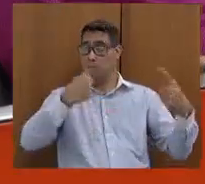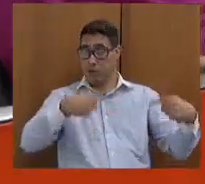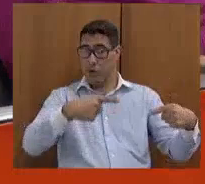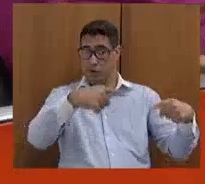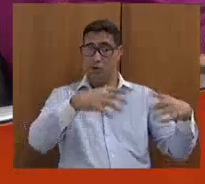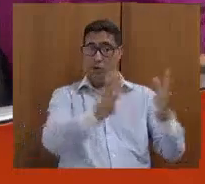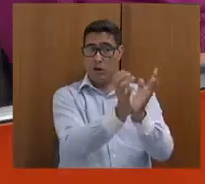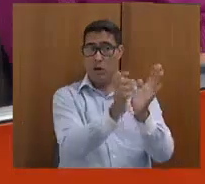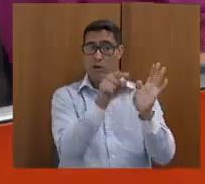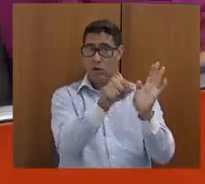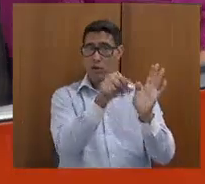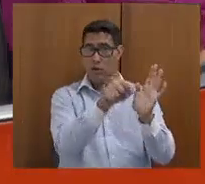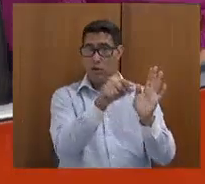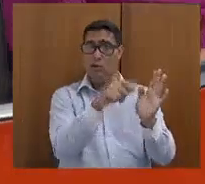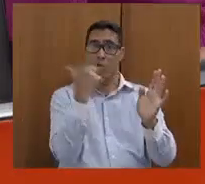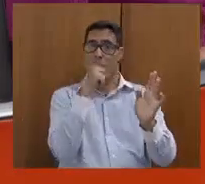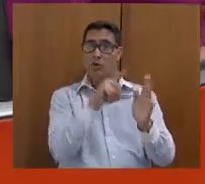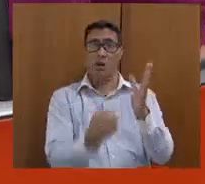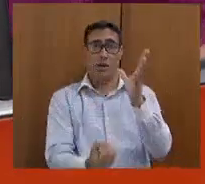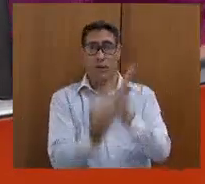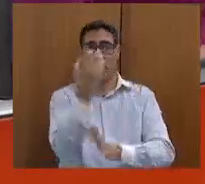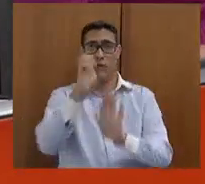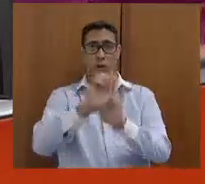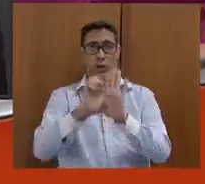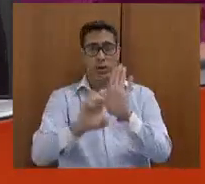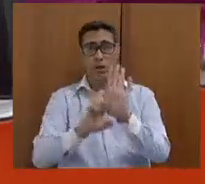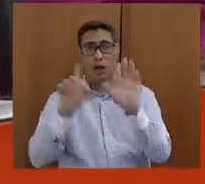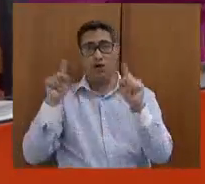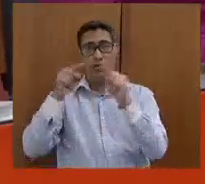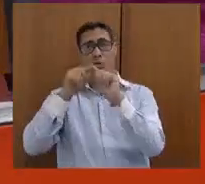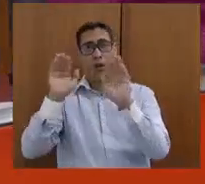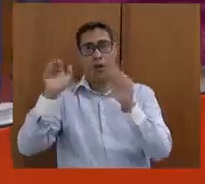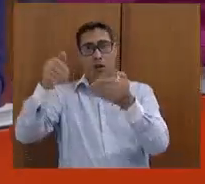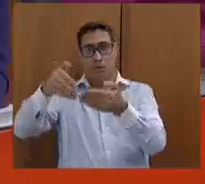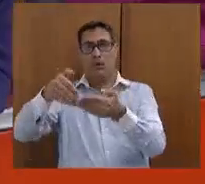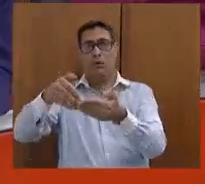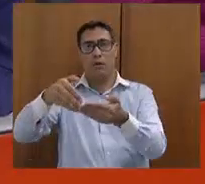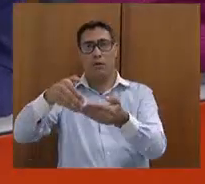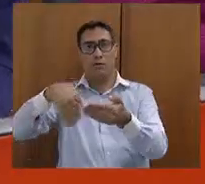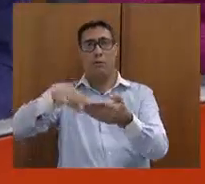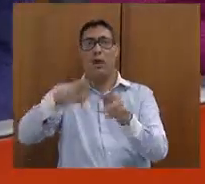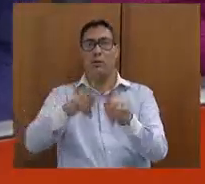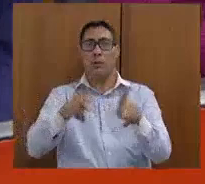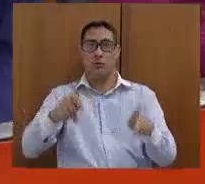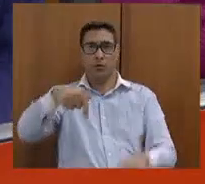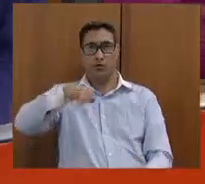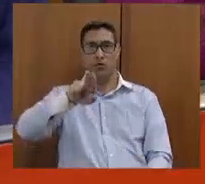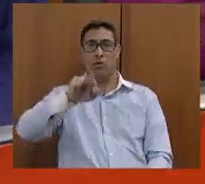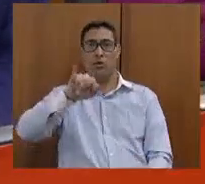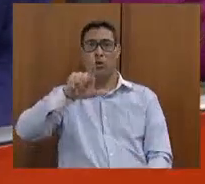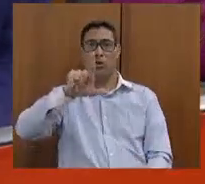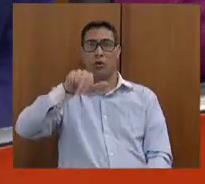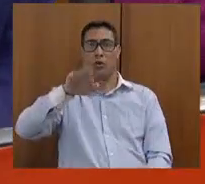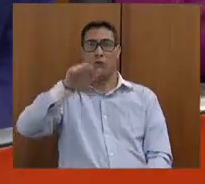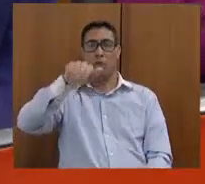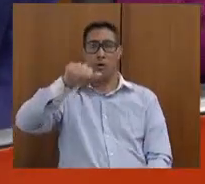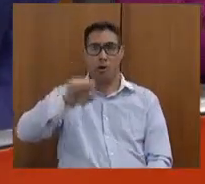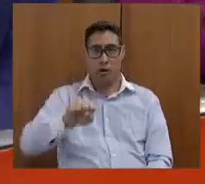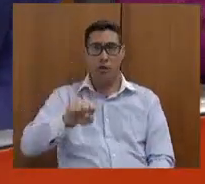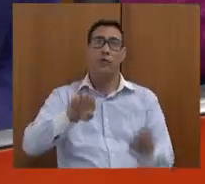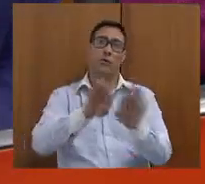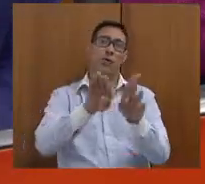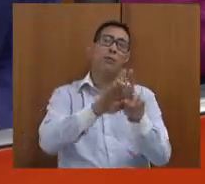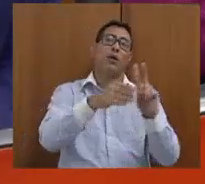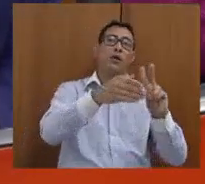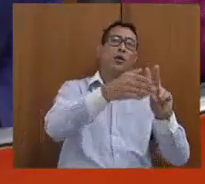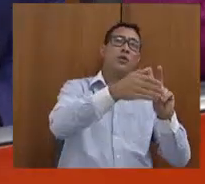para que possamos fazer um edital específico para contratação dos professores quilombolas nessa rede tá E também indígenas